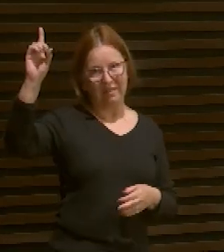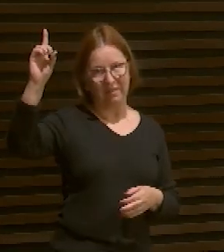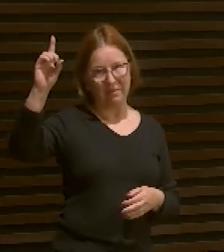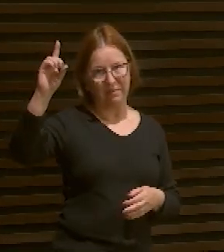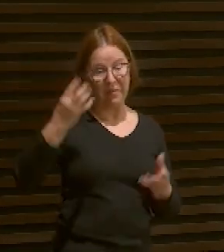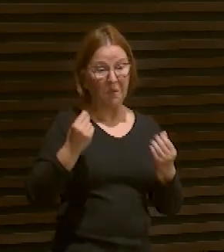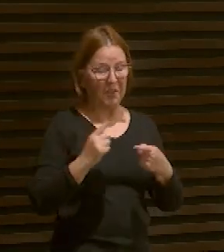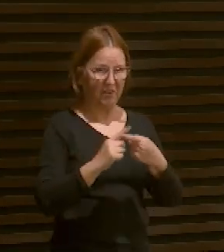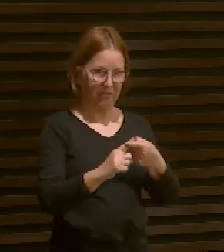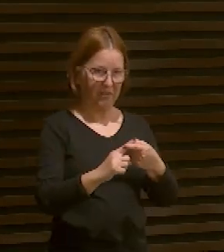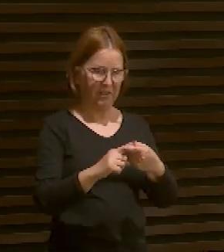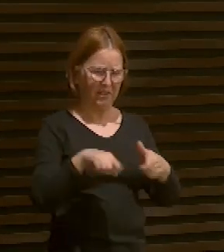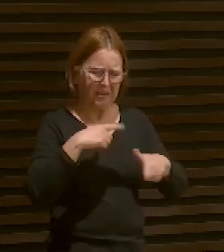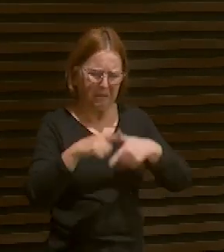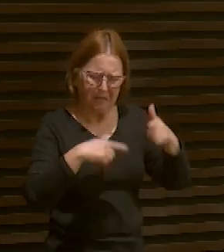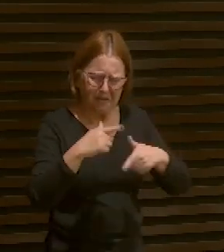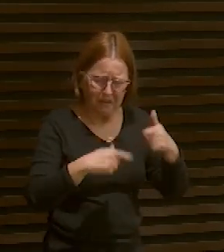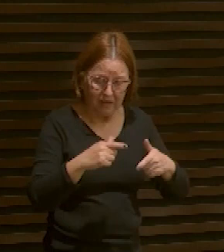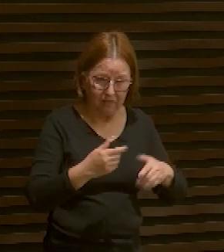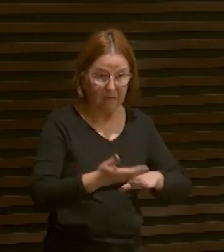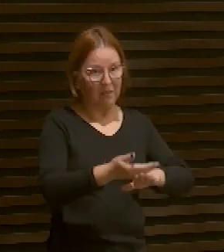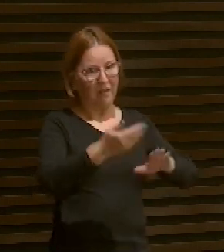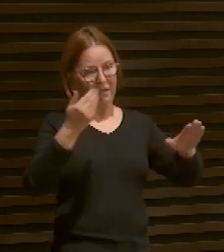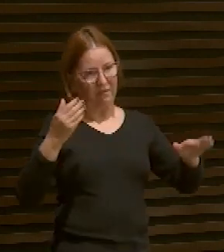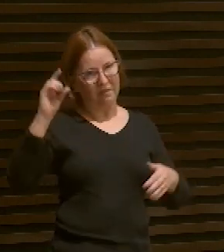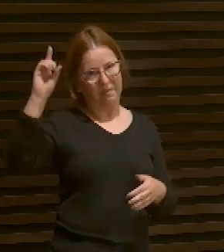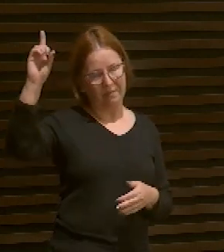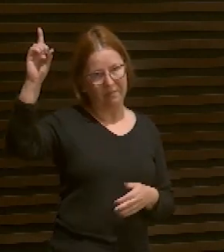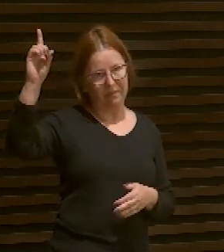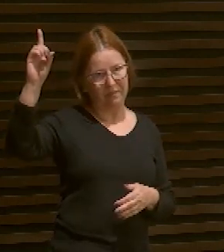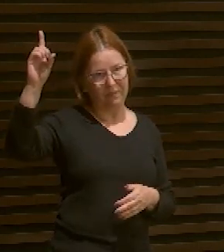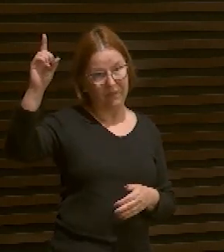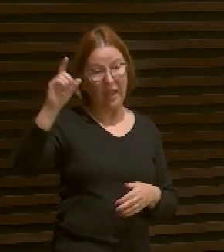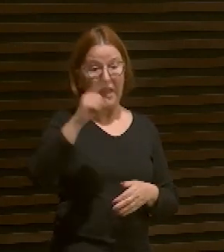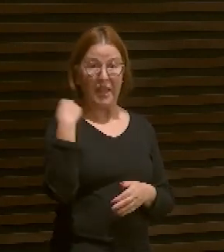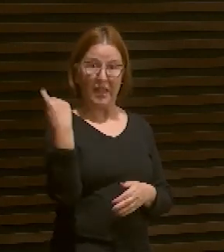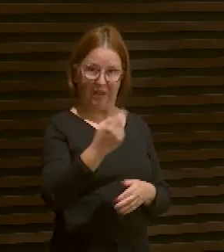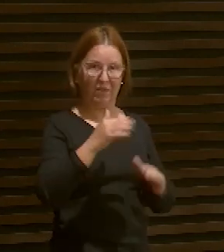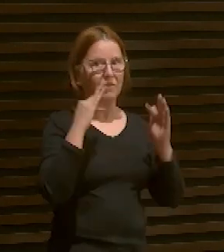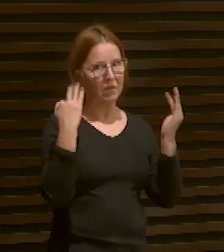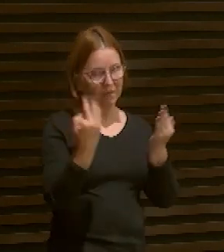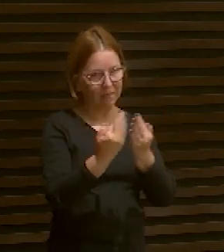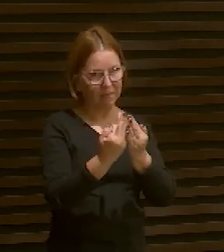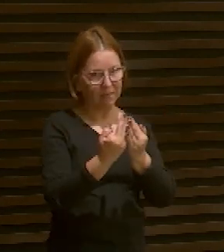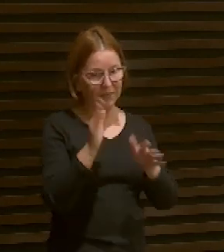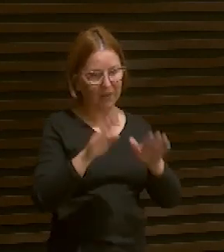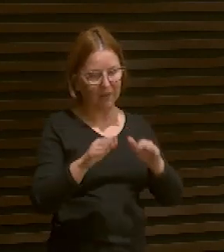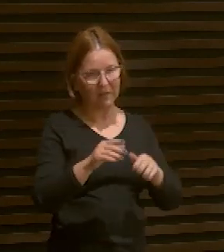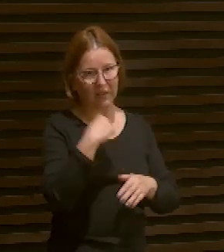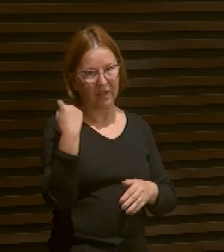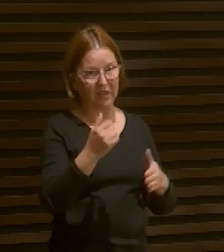Muitas vezes o trabalho demais nos afasta de Deus e da nossa família. Muitas vezes a